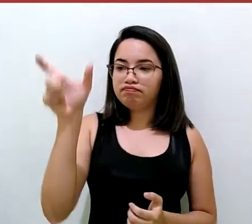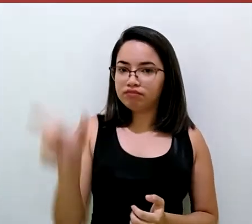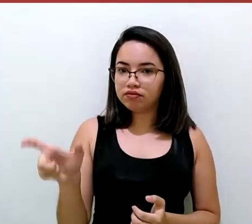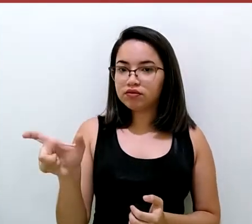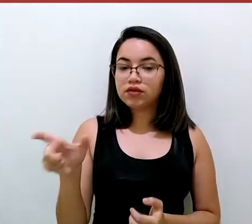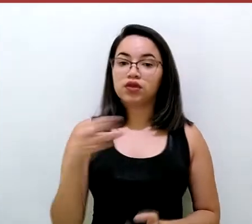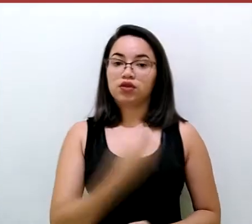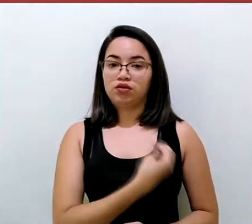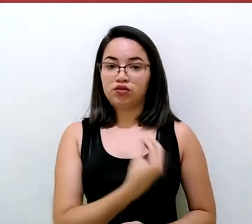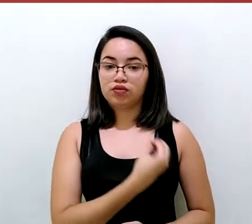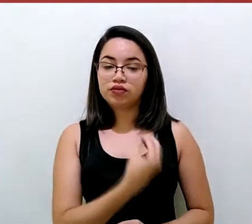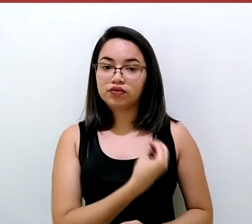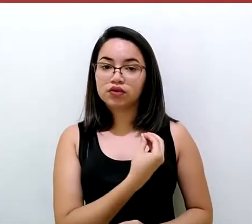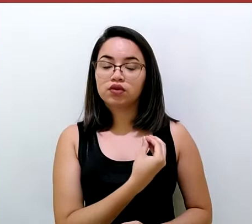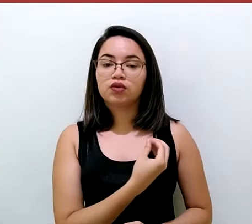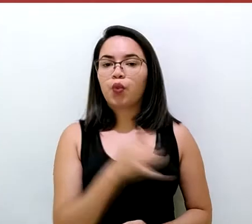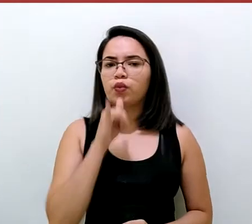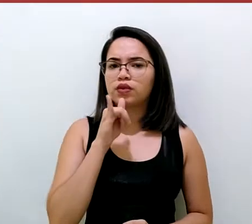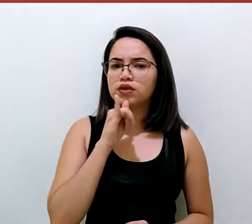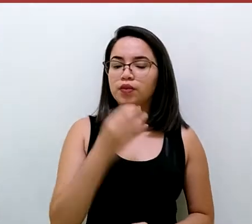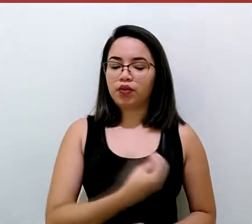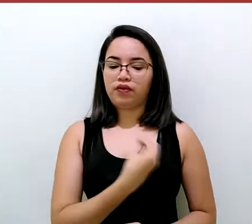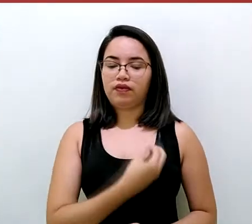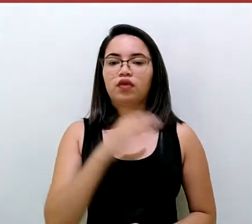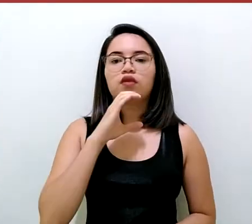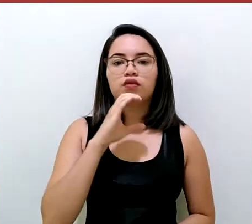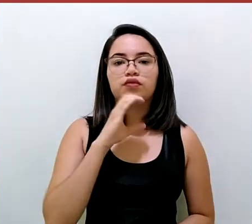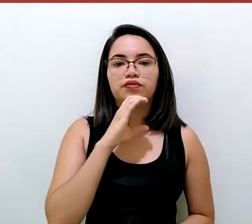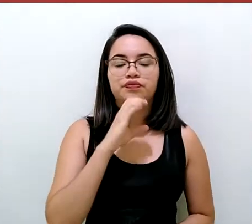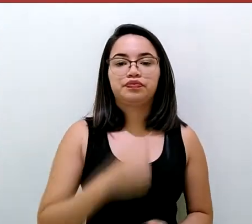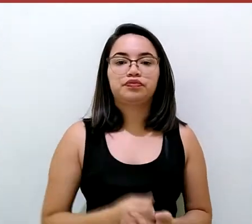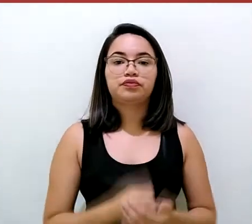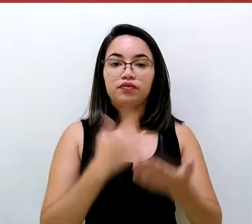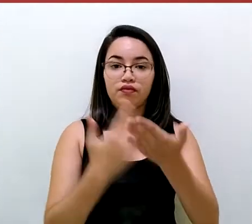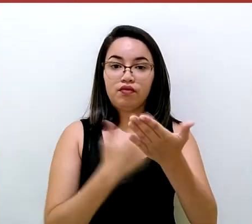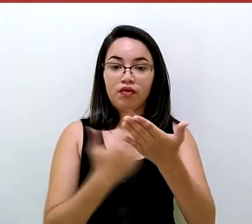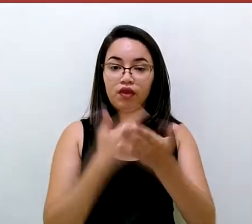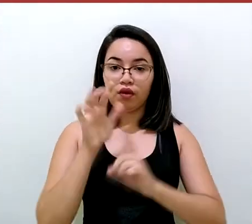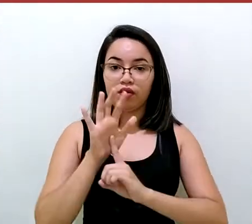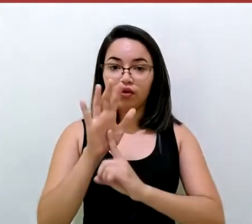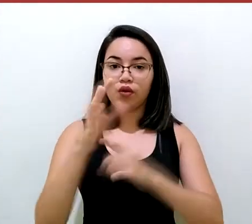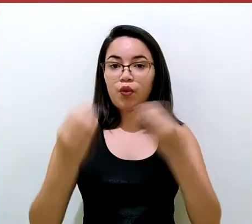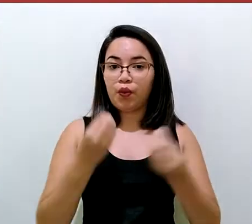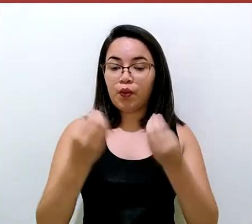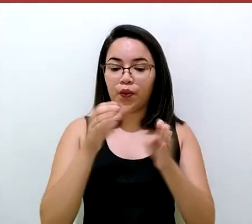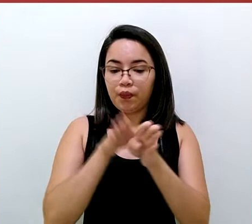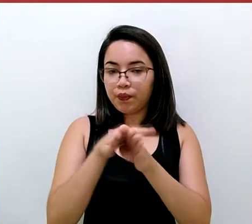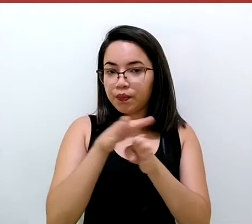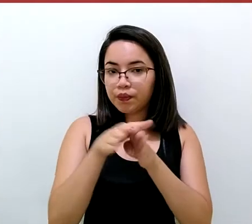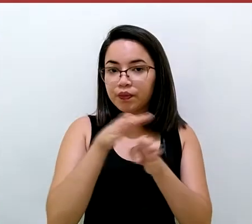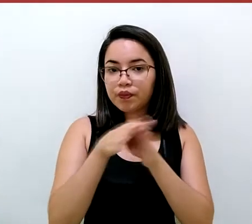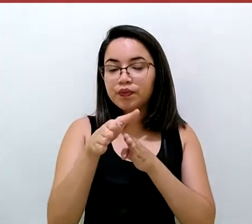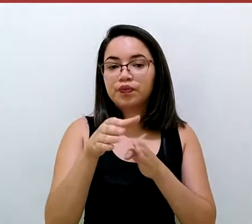de vida e de conhecimento. O livro ele é apresentado como o